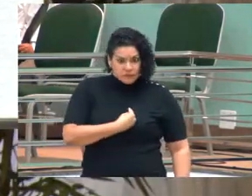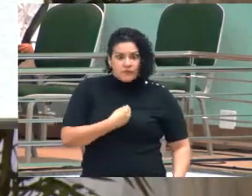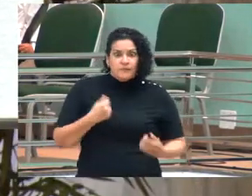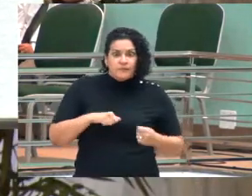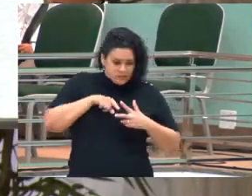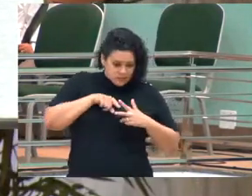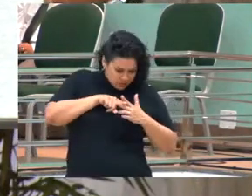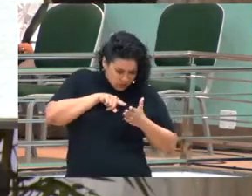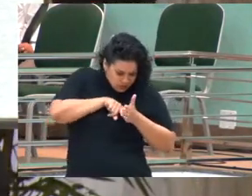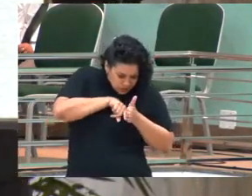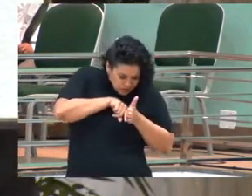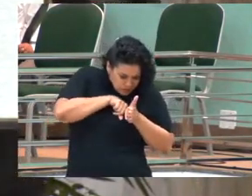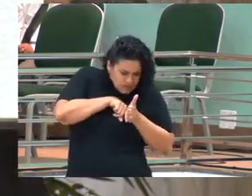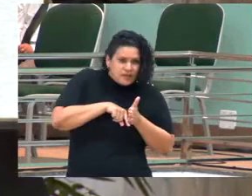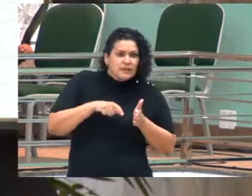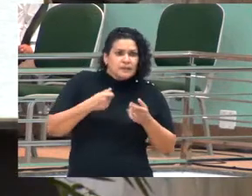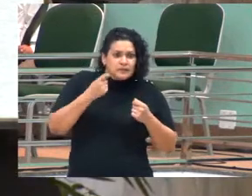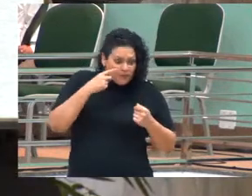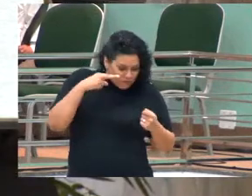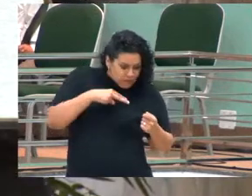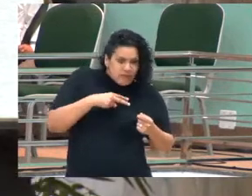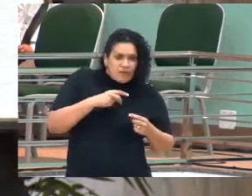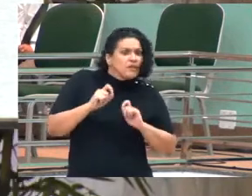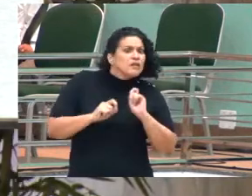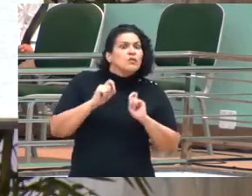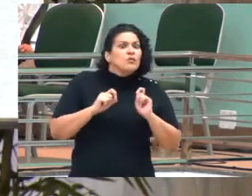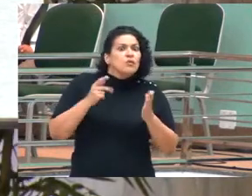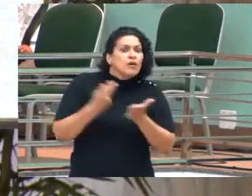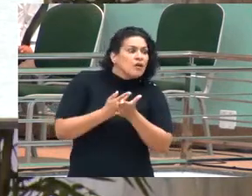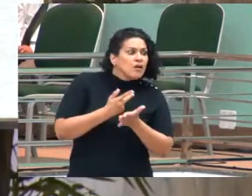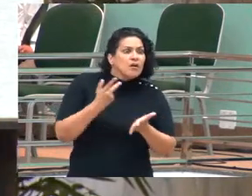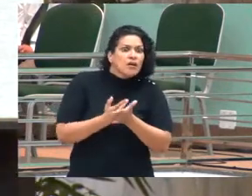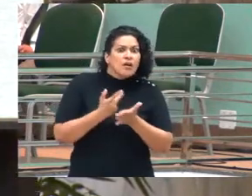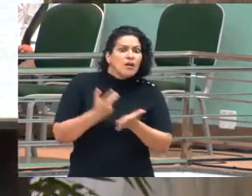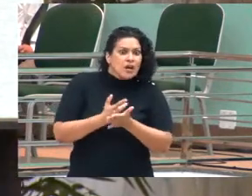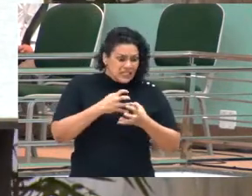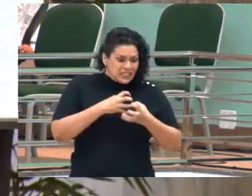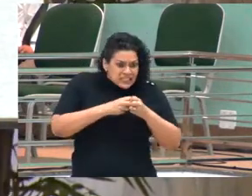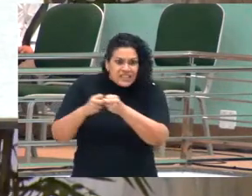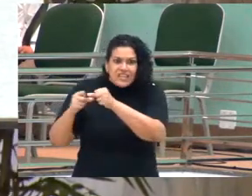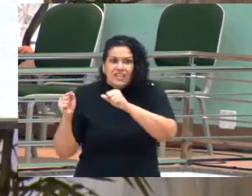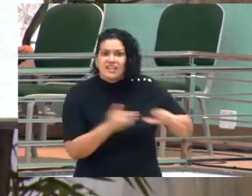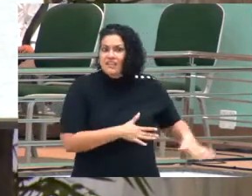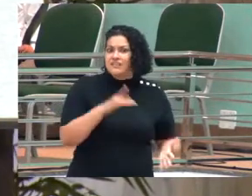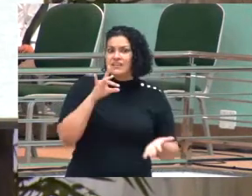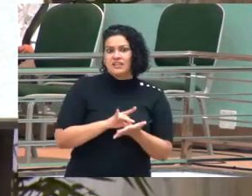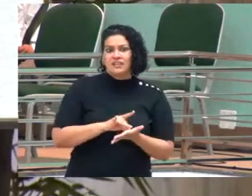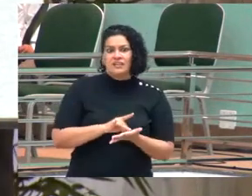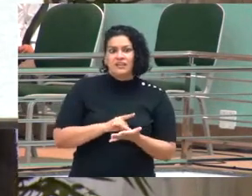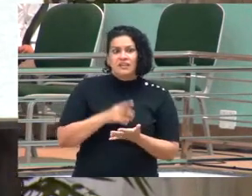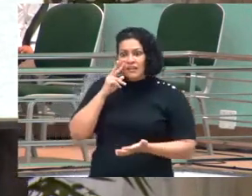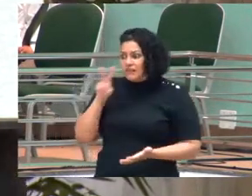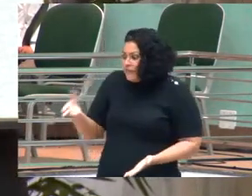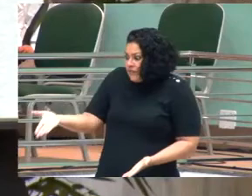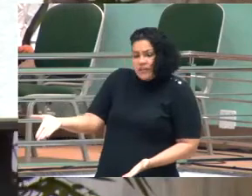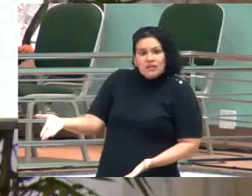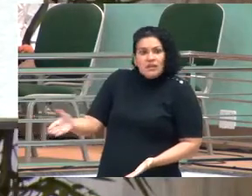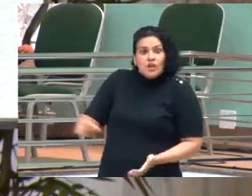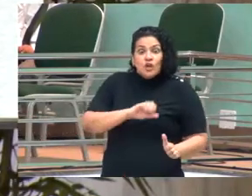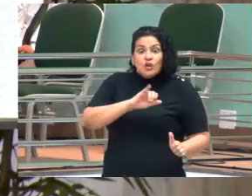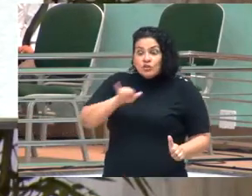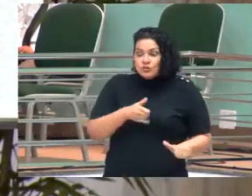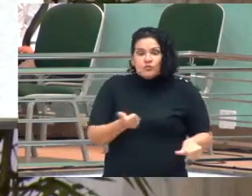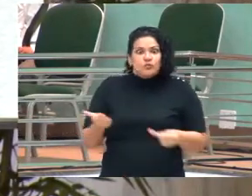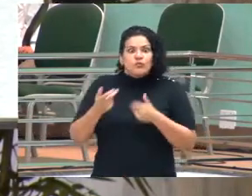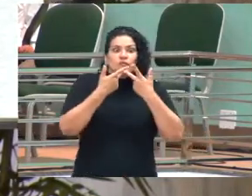retornou para aquele que é mais poderoso do que João Batista? O próprio João deu testemunho dele dizendo: eu batizo vocês com água,